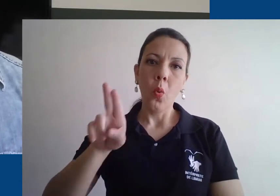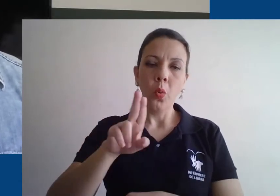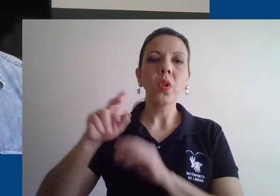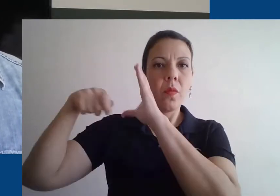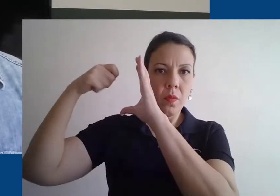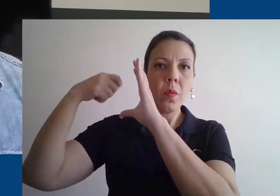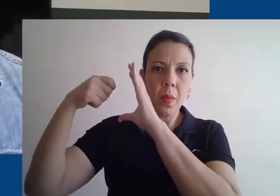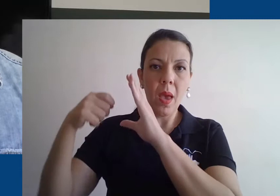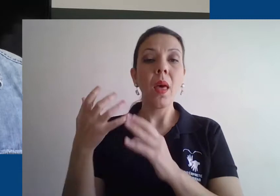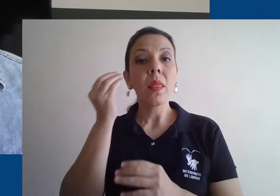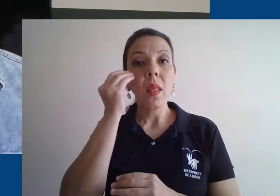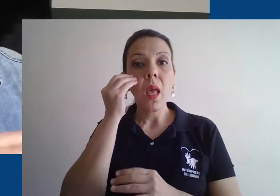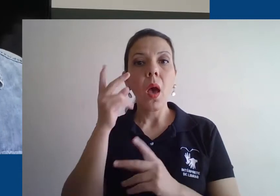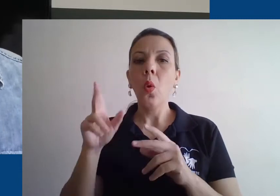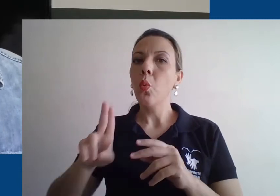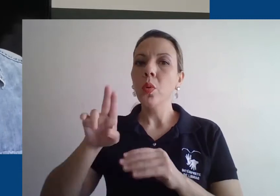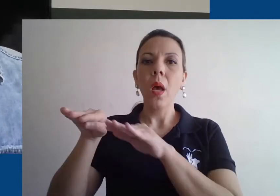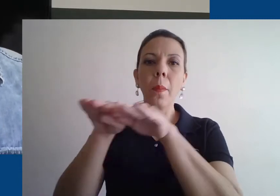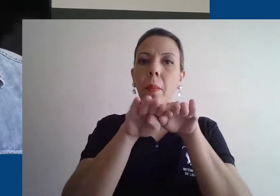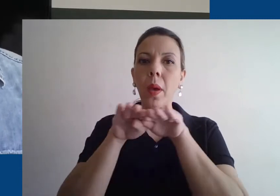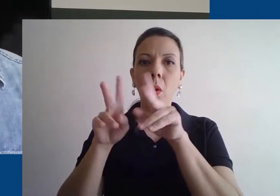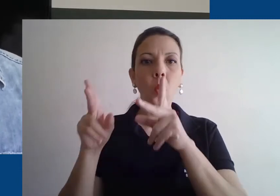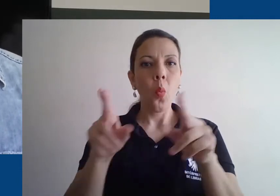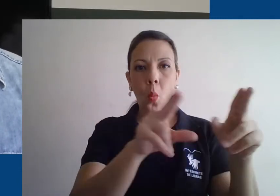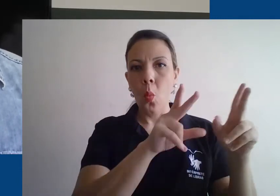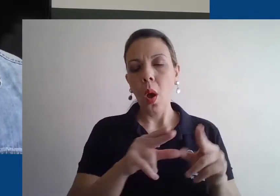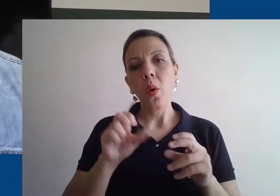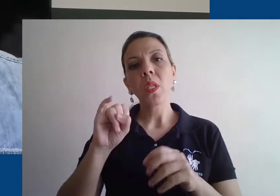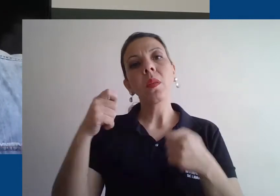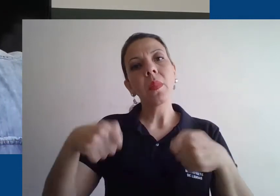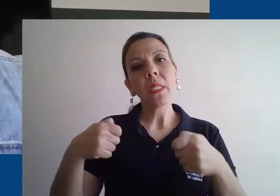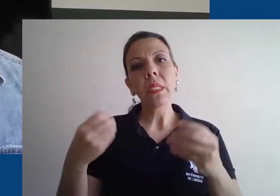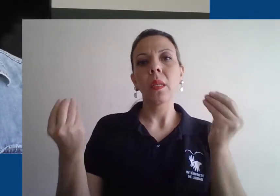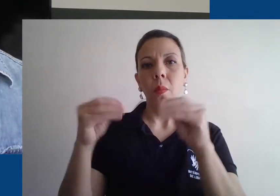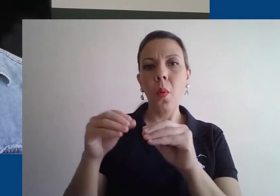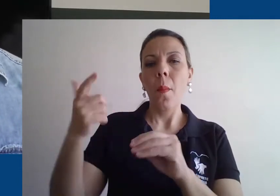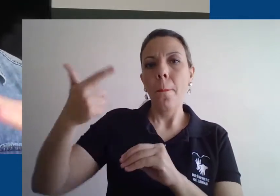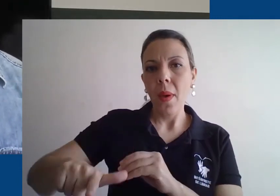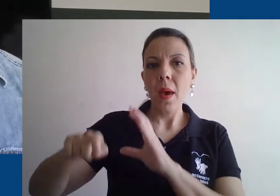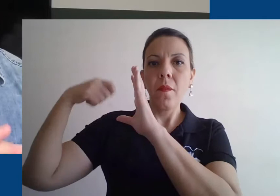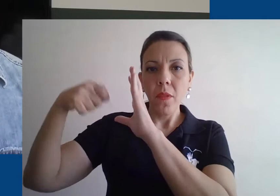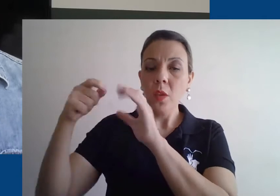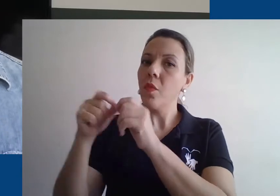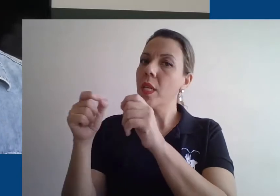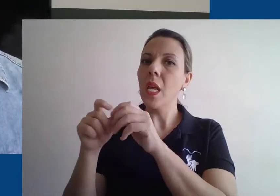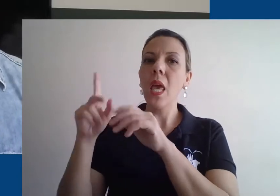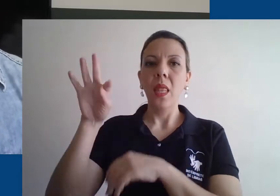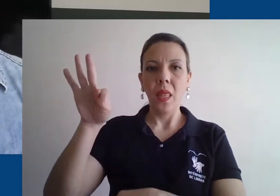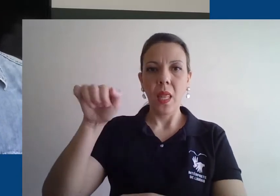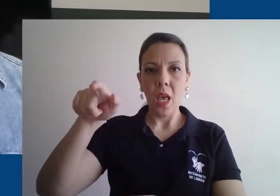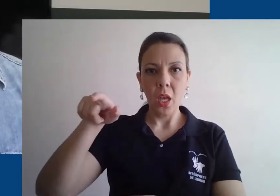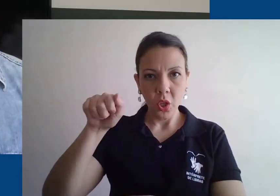é só pra gente deixar tudo no padrão, no básico. Caso a gente for implementar outras gravações, vai estar tudo na mesma taxa,